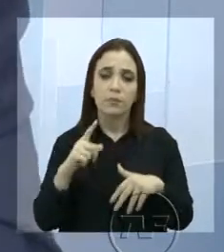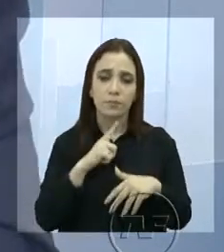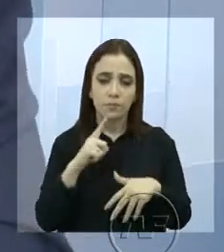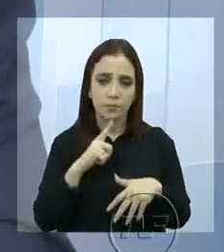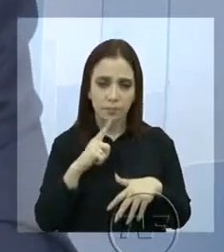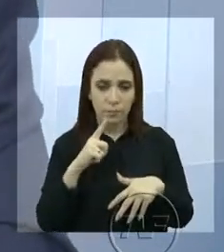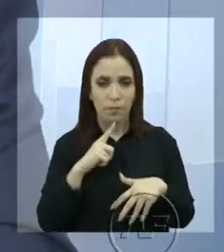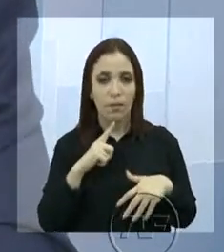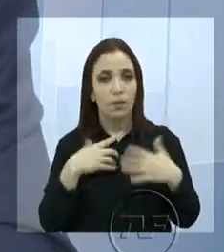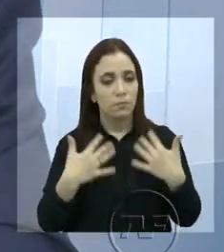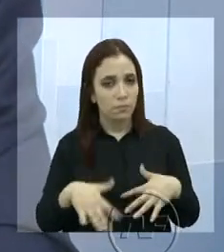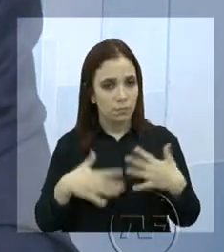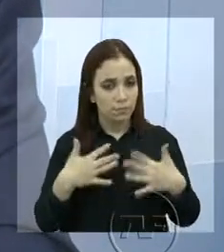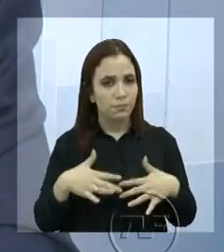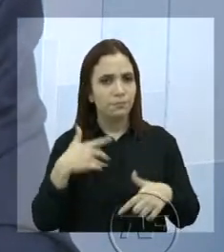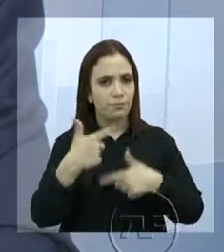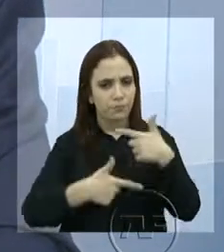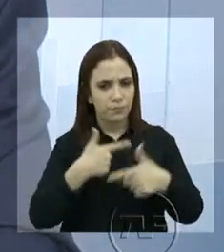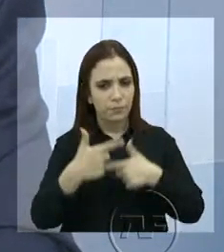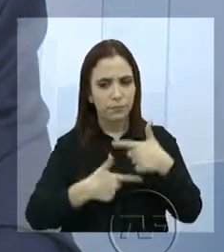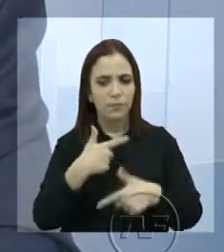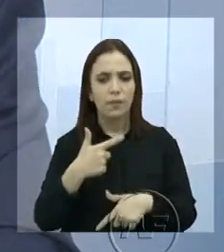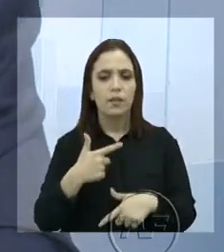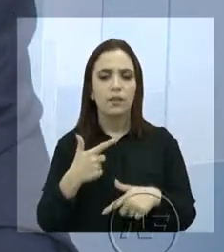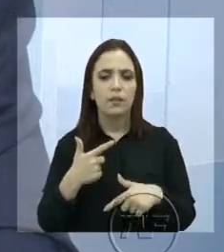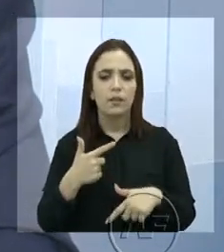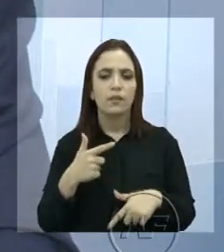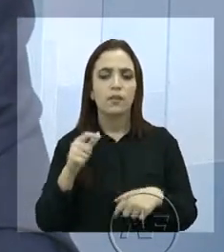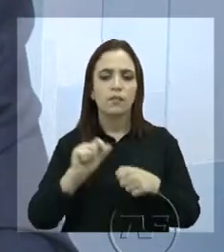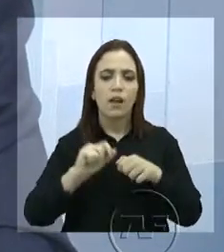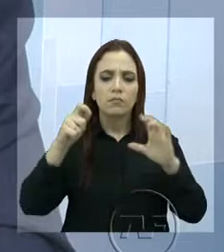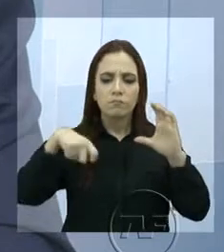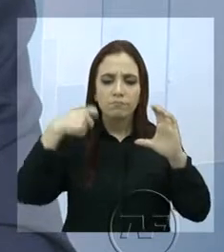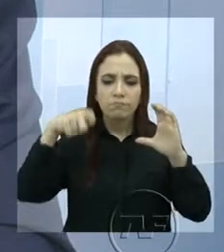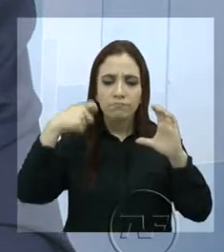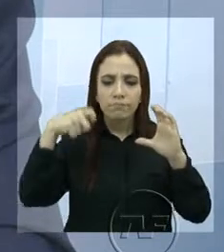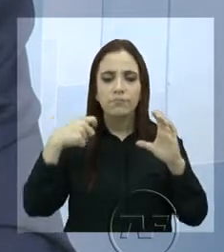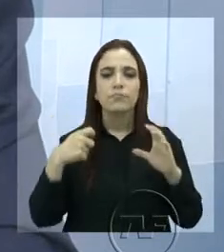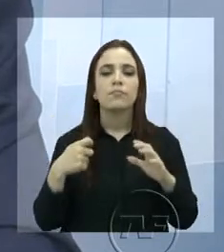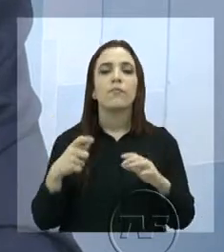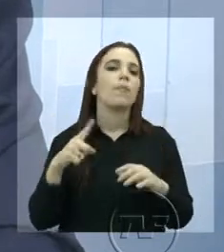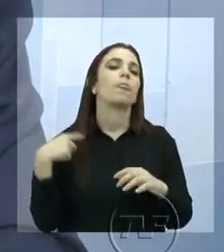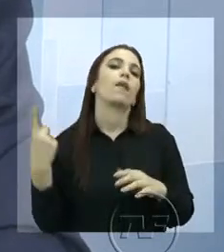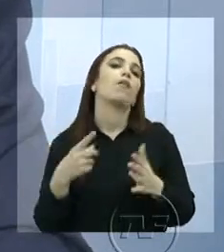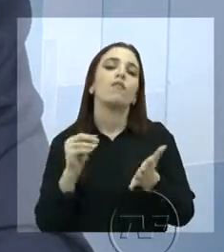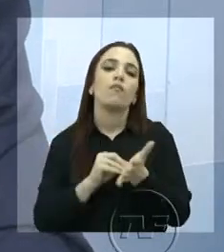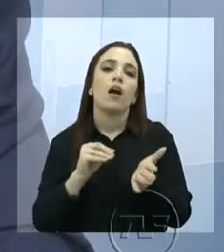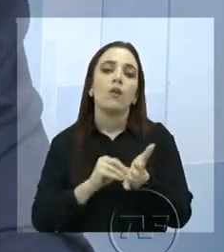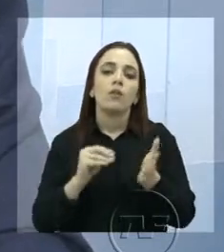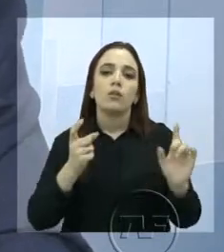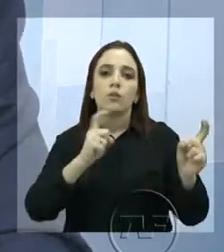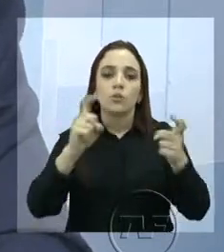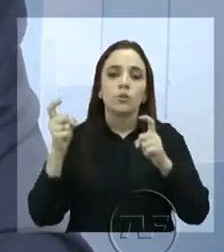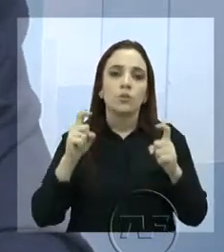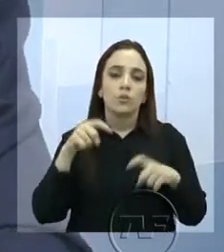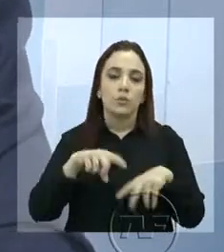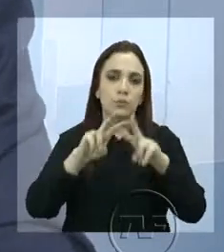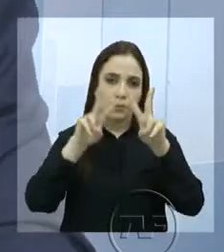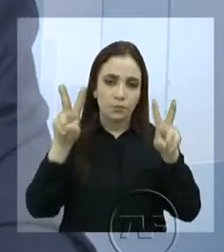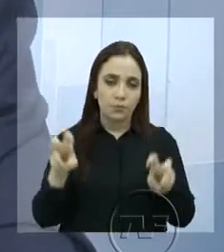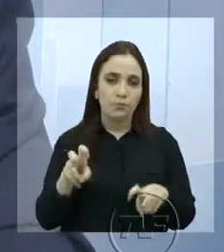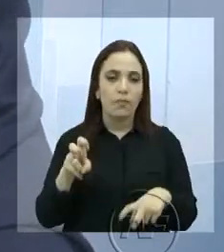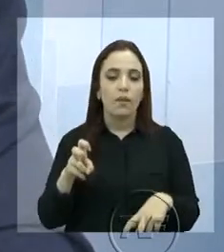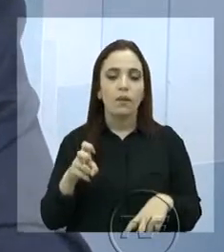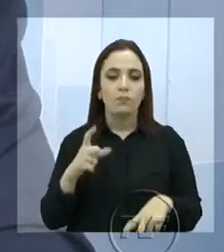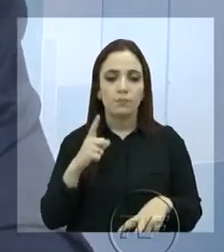de estruturas que é movido para se fazer um simples documentário, e a gente ainda não tem uma discussão ampla sobre isso e